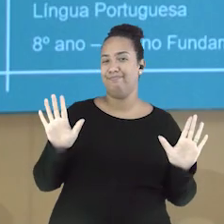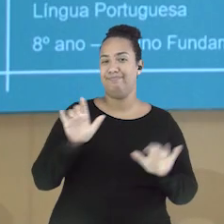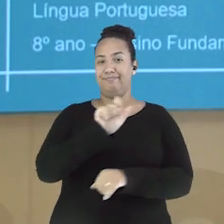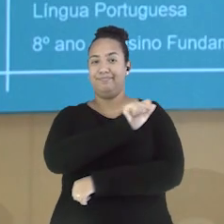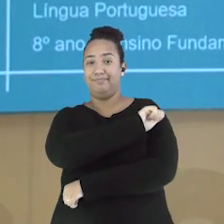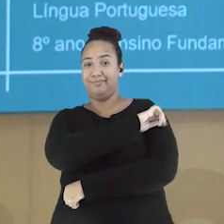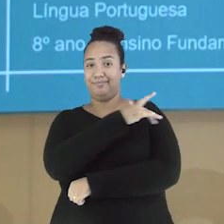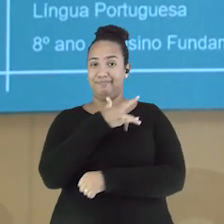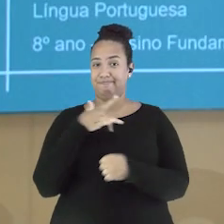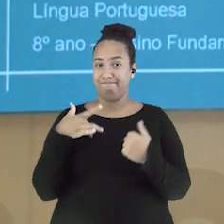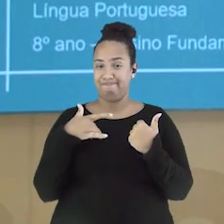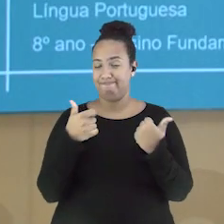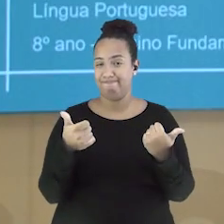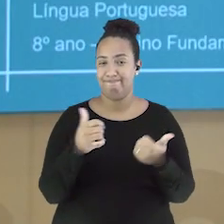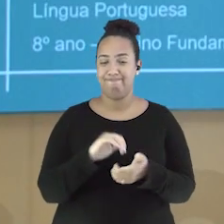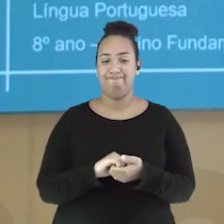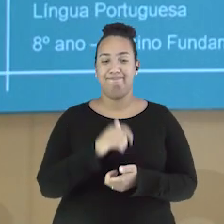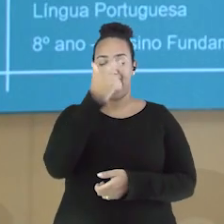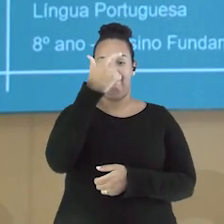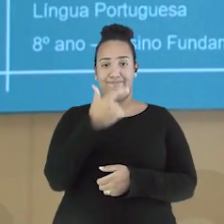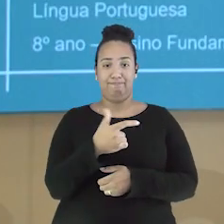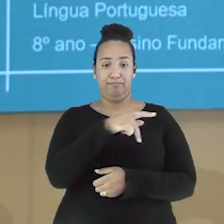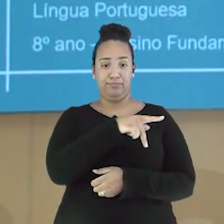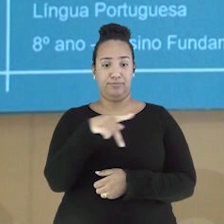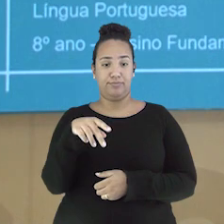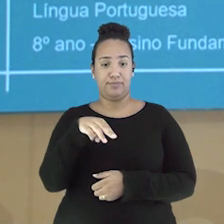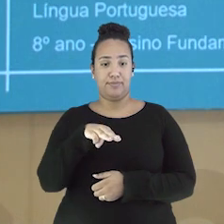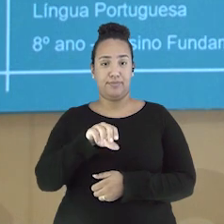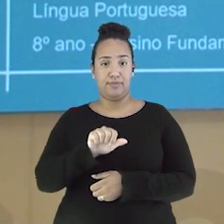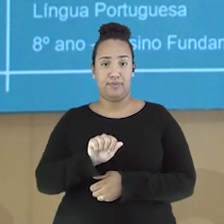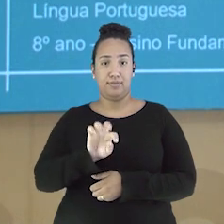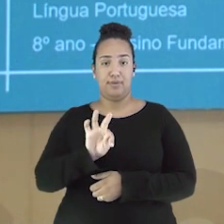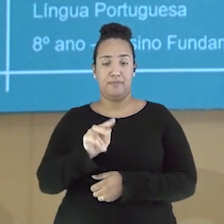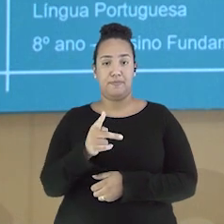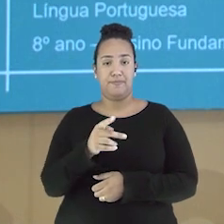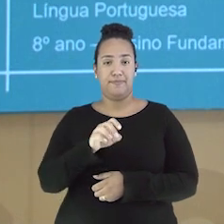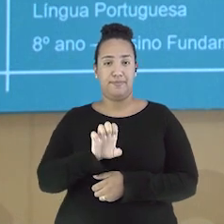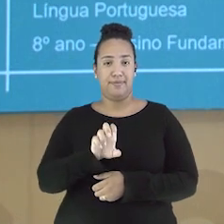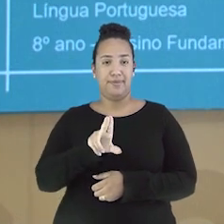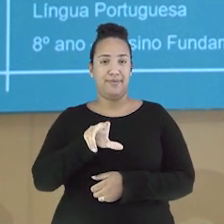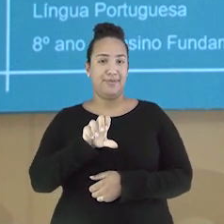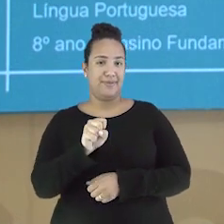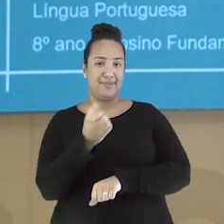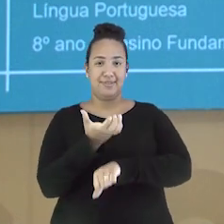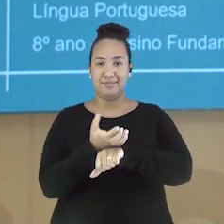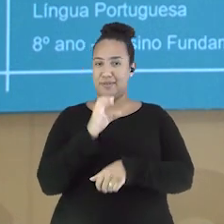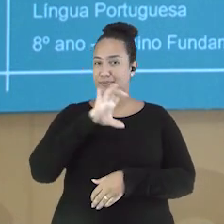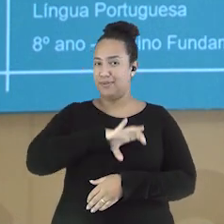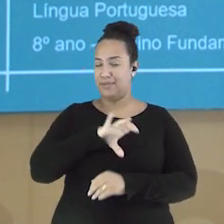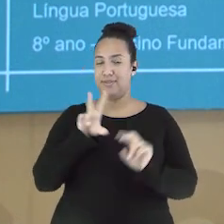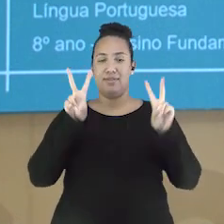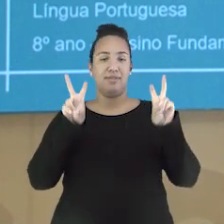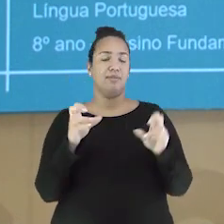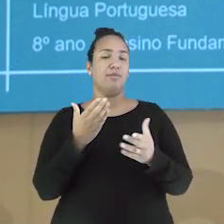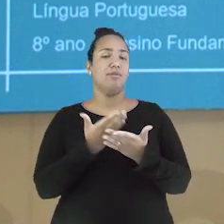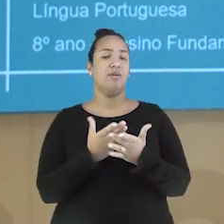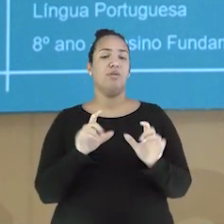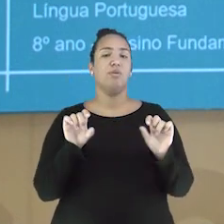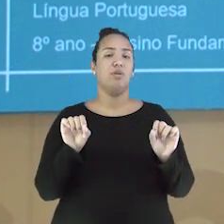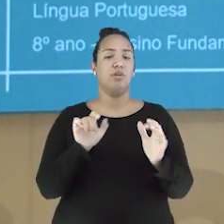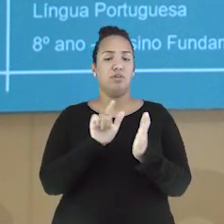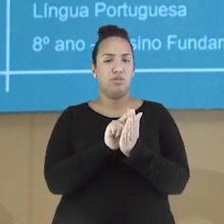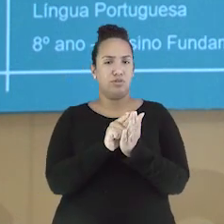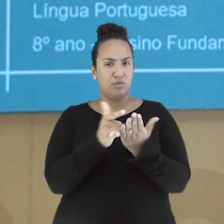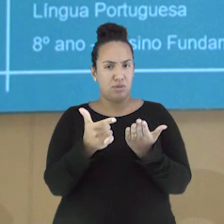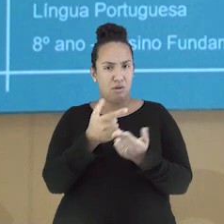Olá, estudantes! Tudo bem com vocês? Eu sou o professor Matheus Lima, de Língua Portuguesa. O tema da aula de hoje é: e o jornal